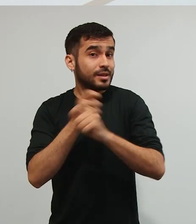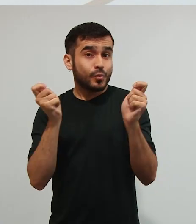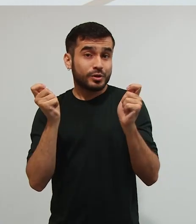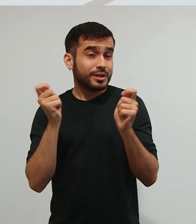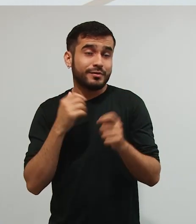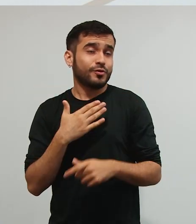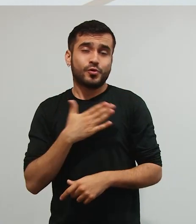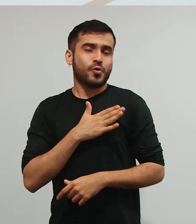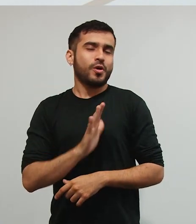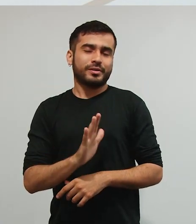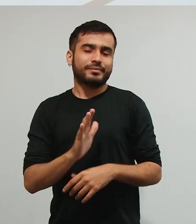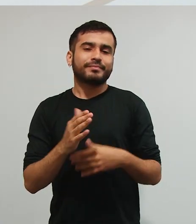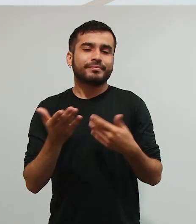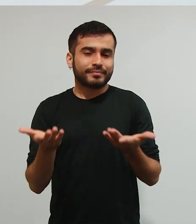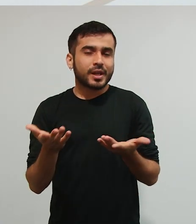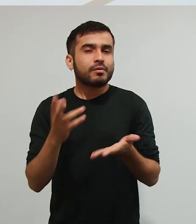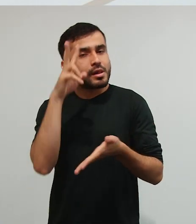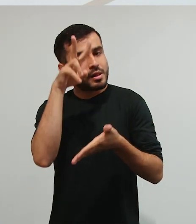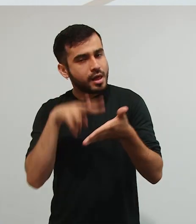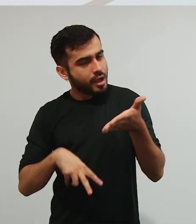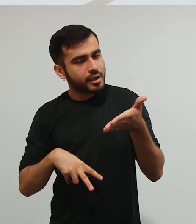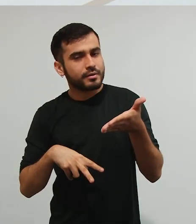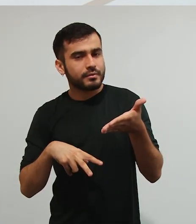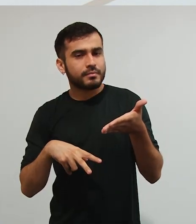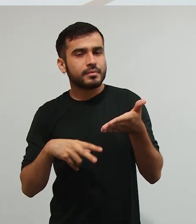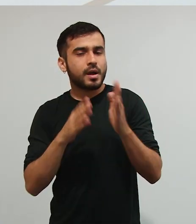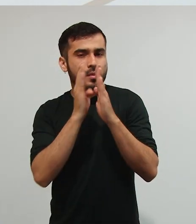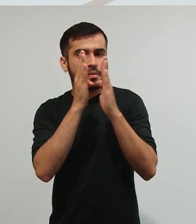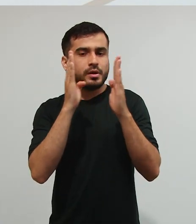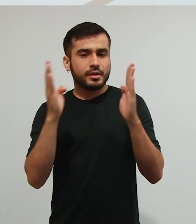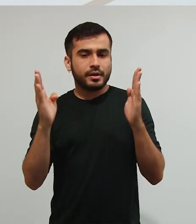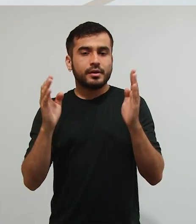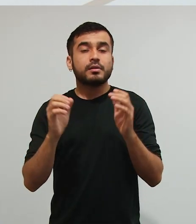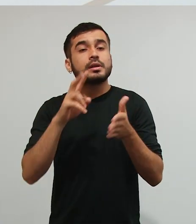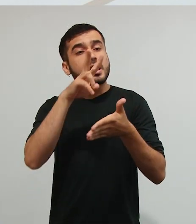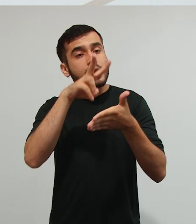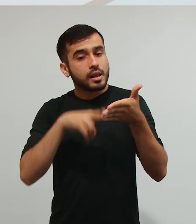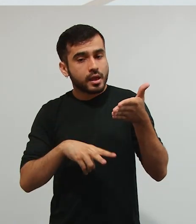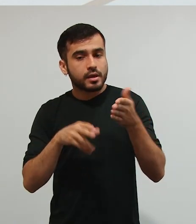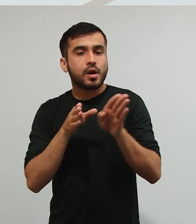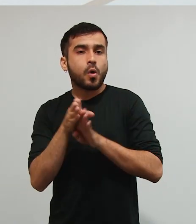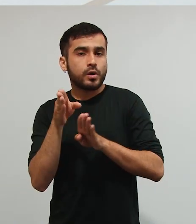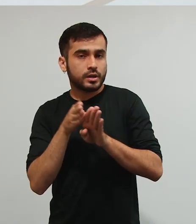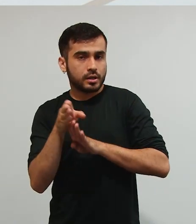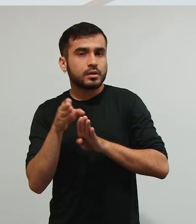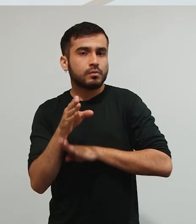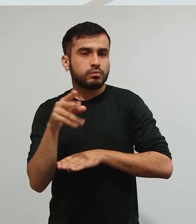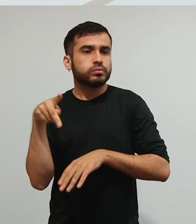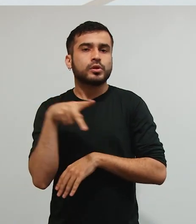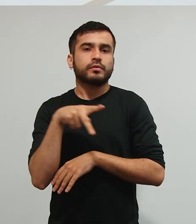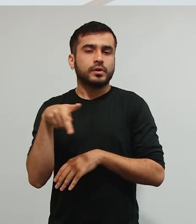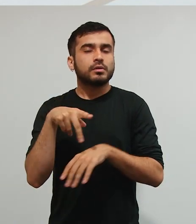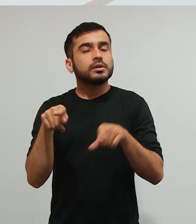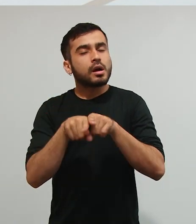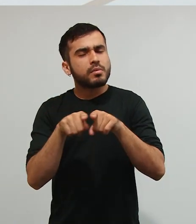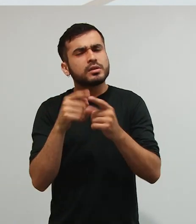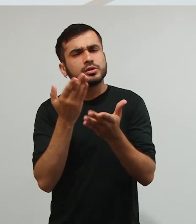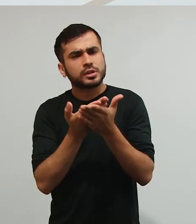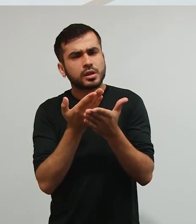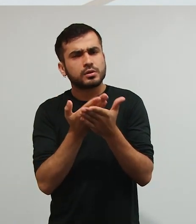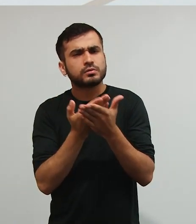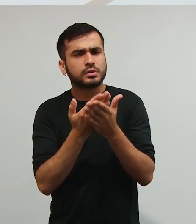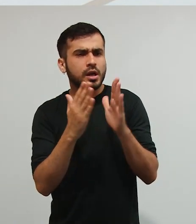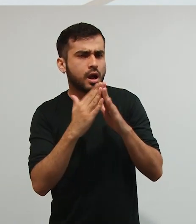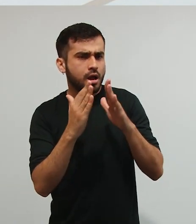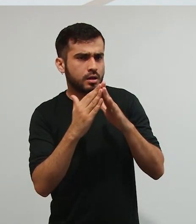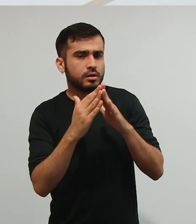Impossível não gostar. Então, leiam a Minha Biblioteca, leiam a orientação do professor, estudem em casa